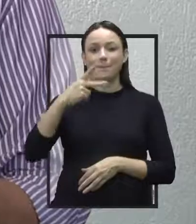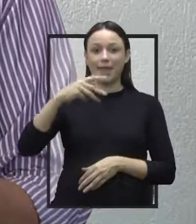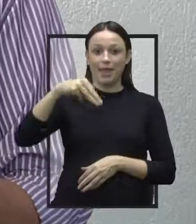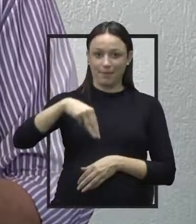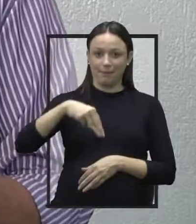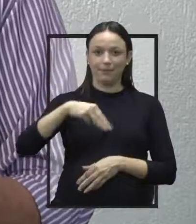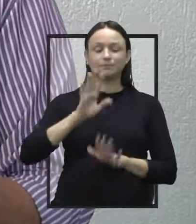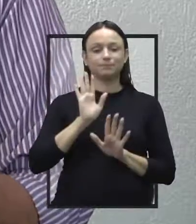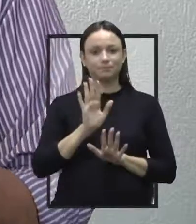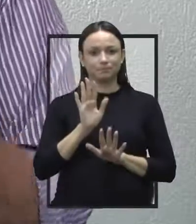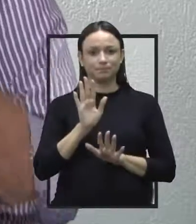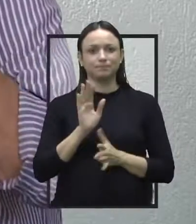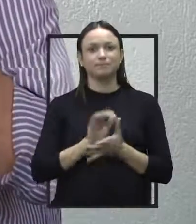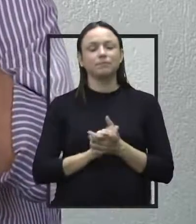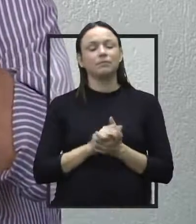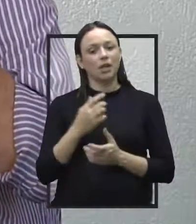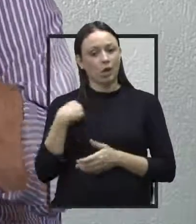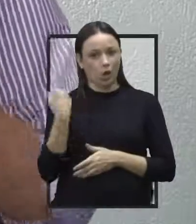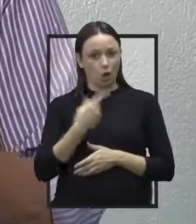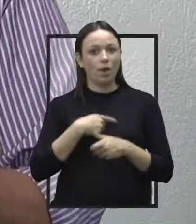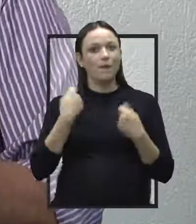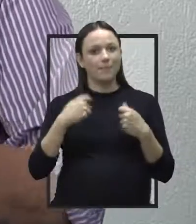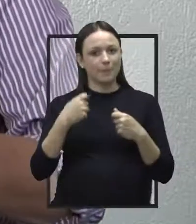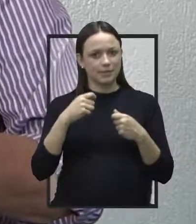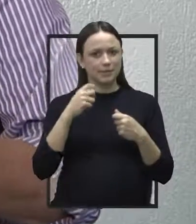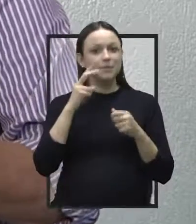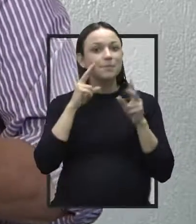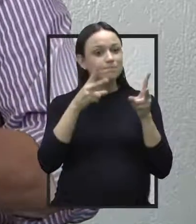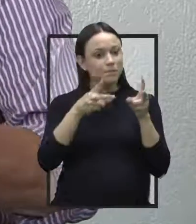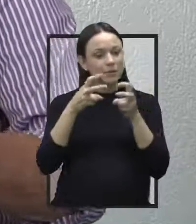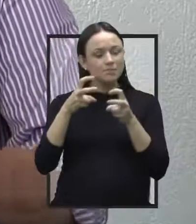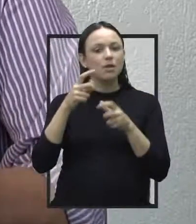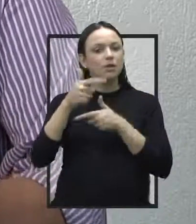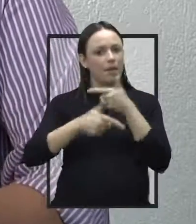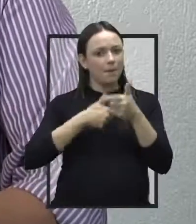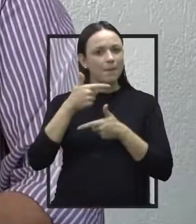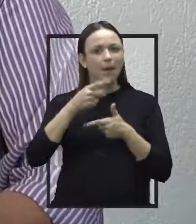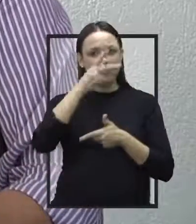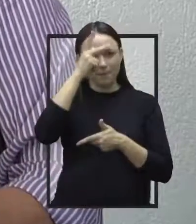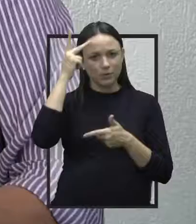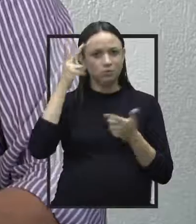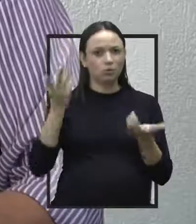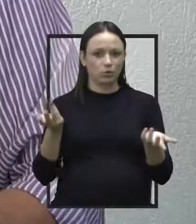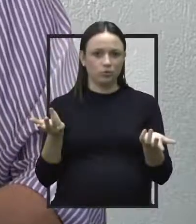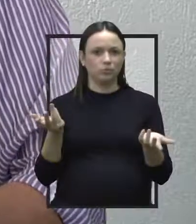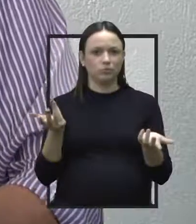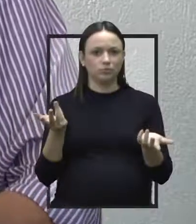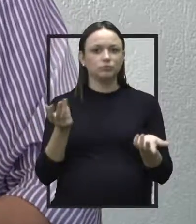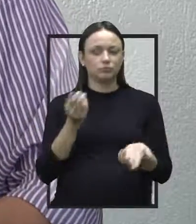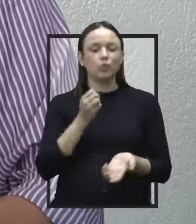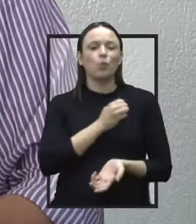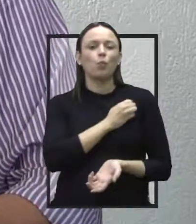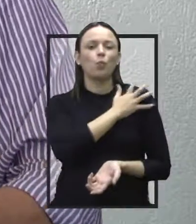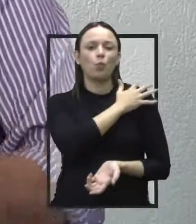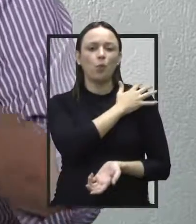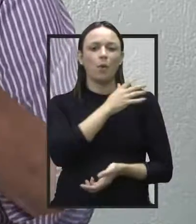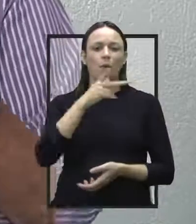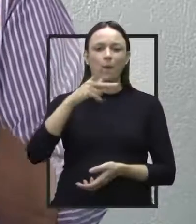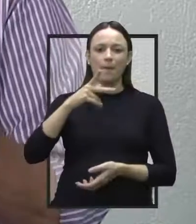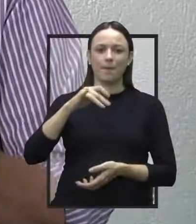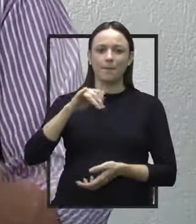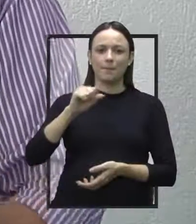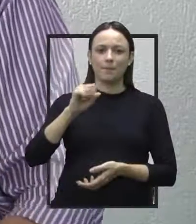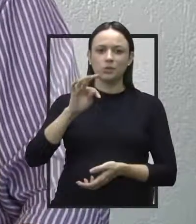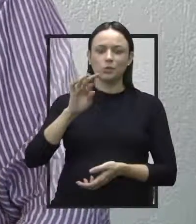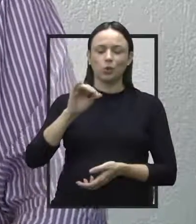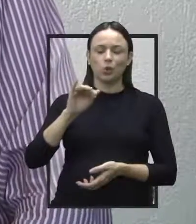que reconhecer o trabalho das pessoas. Eu quero citar aqui, por exemplo, o Coronel Pistori,